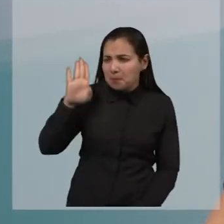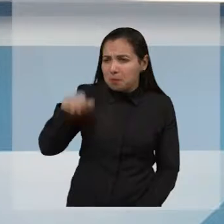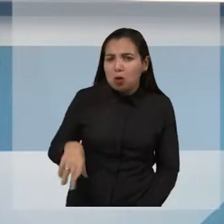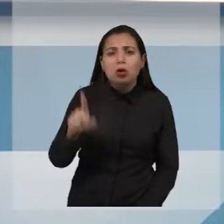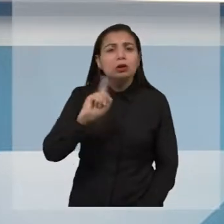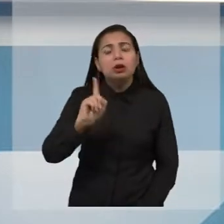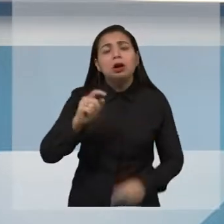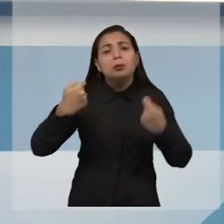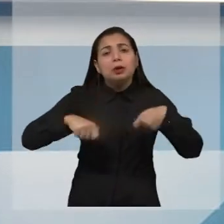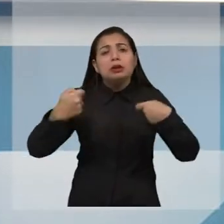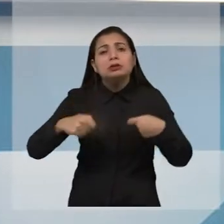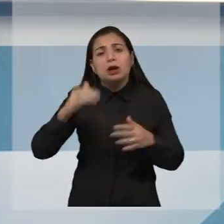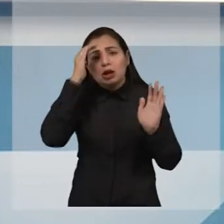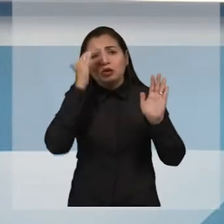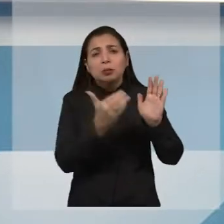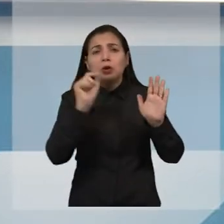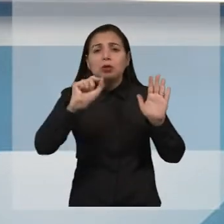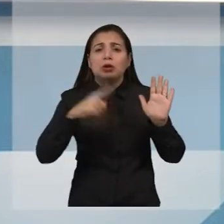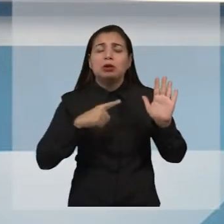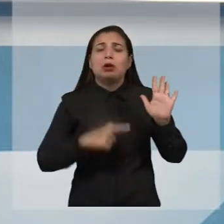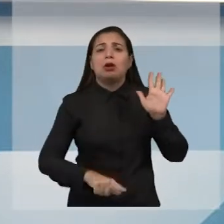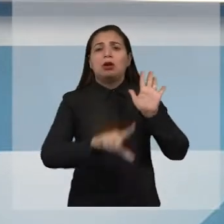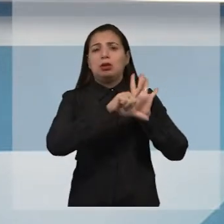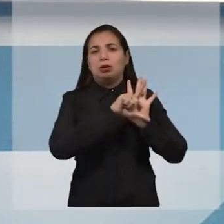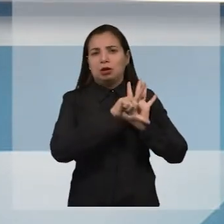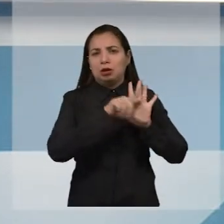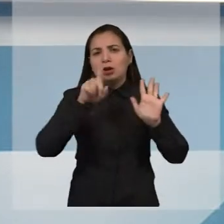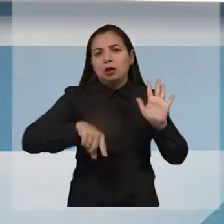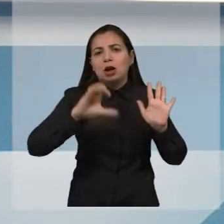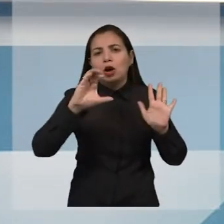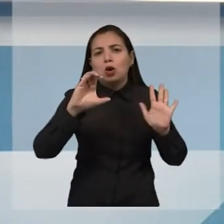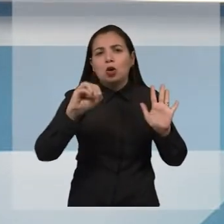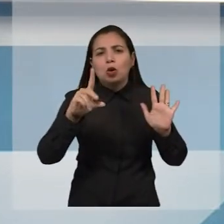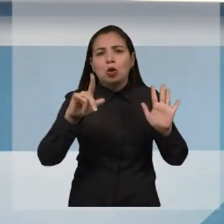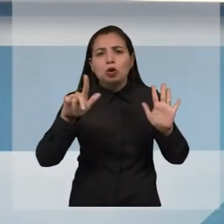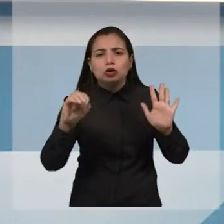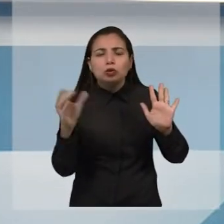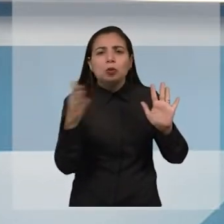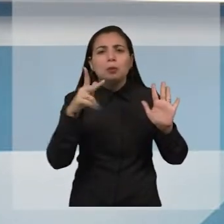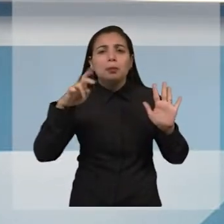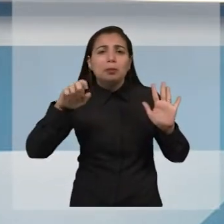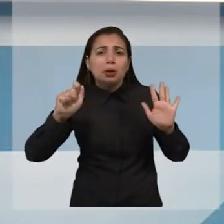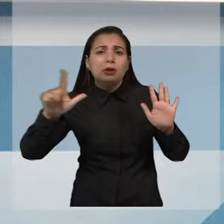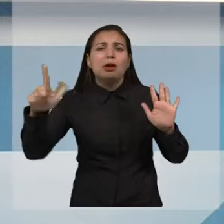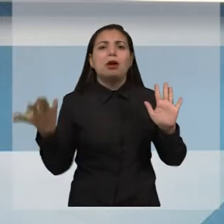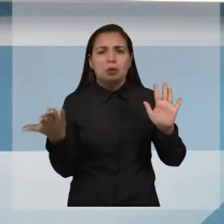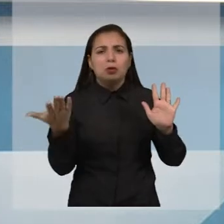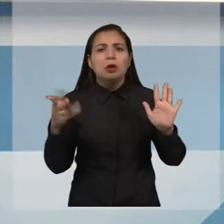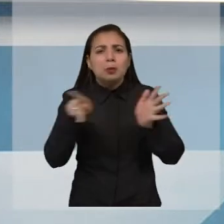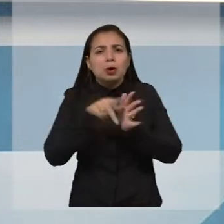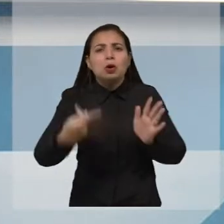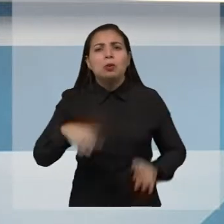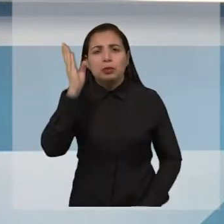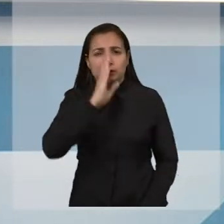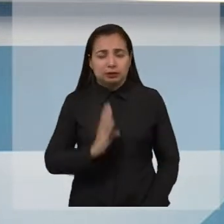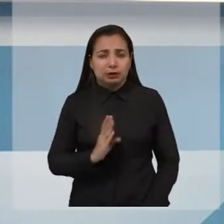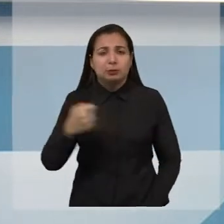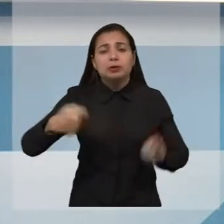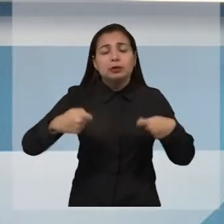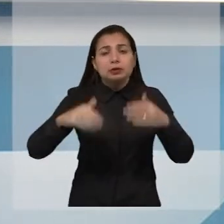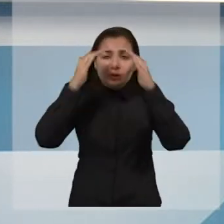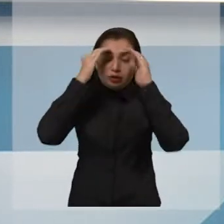É respeitar o que diz o Código de Processo Penal, o Código Penal brasileiro, é respeitar o que as normas estão